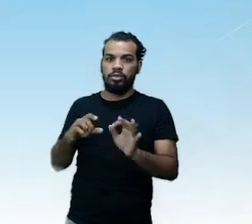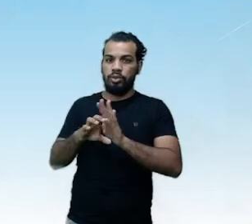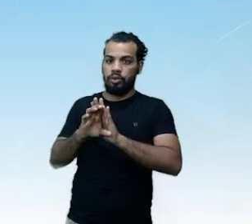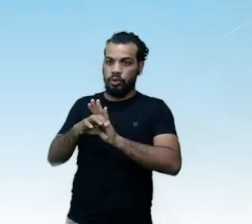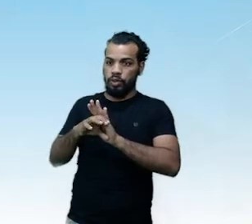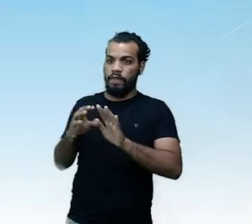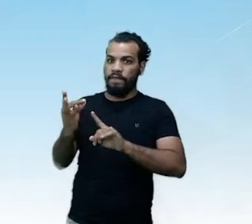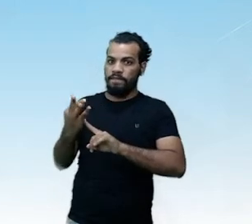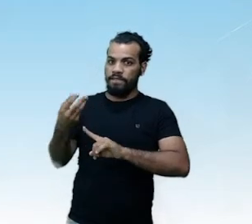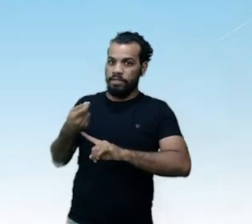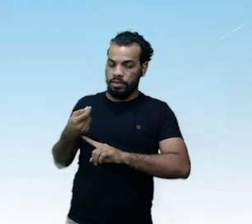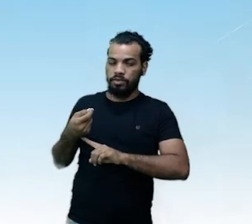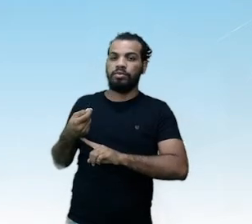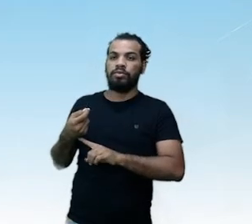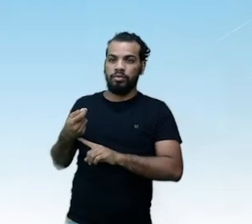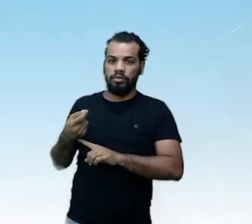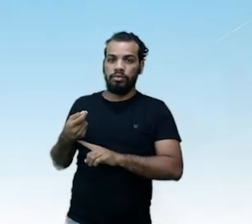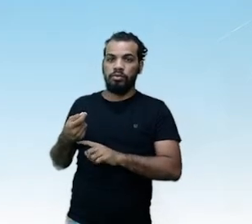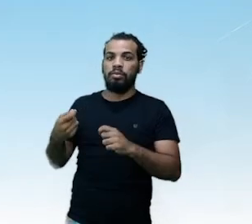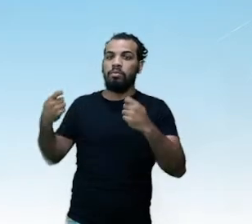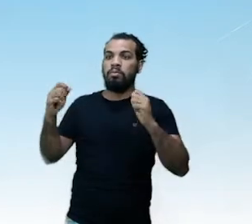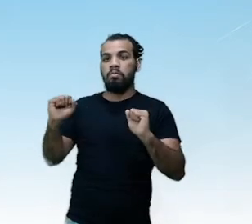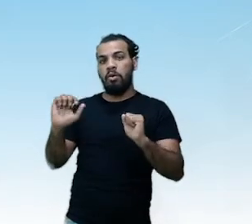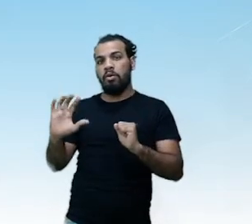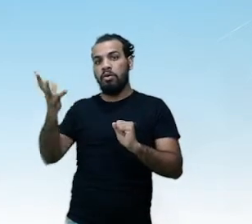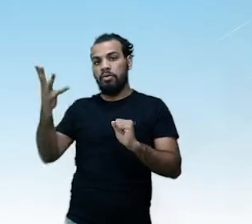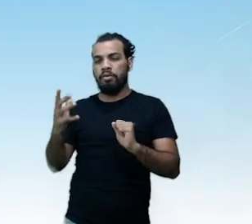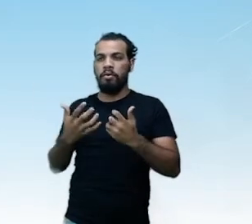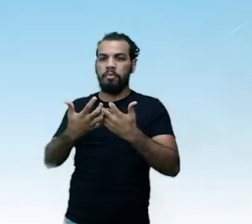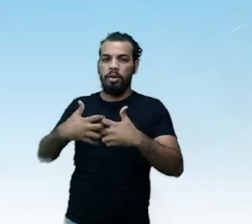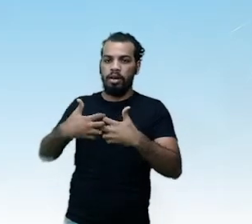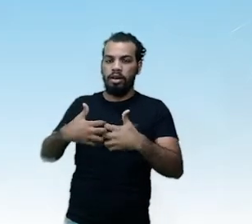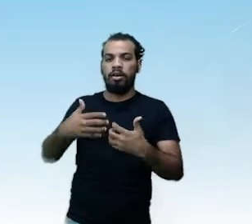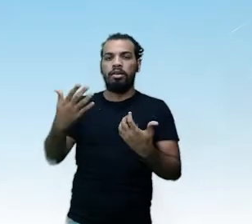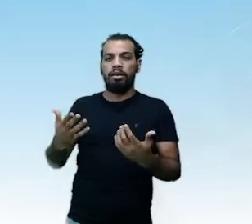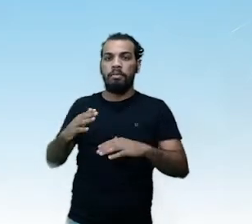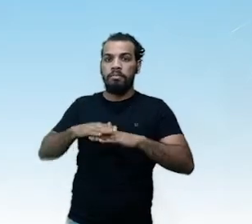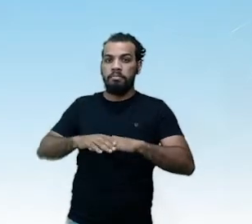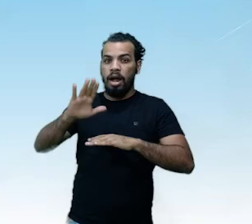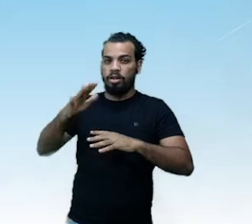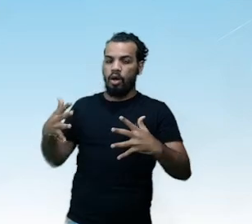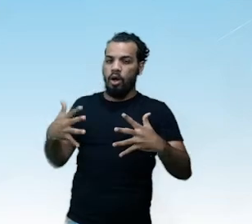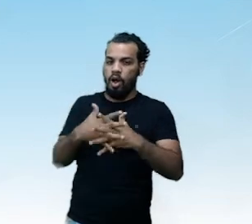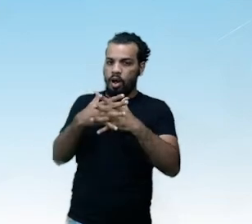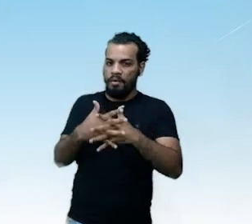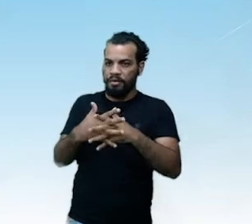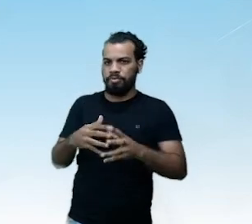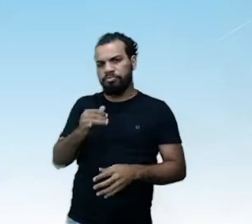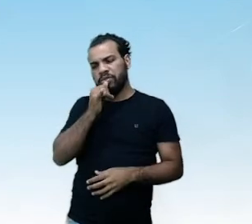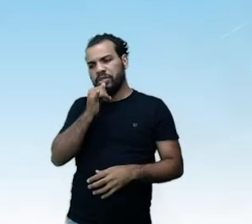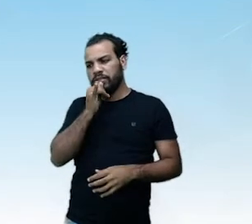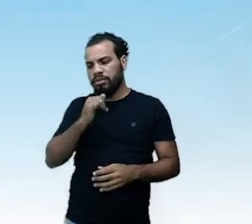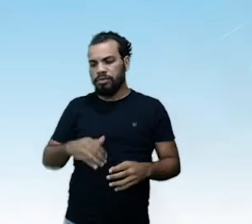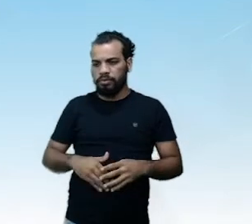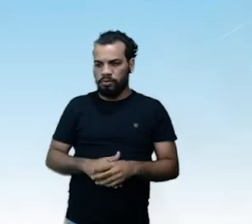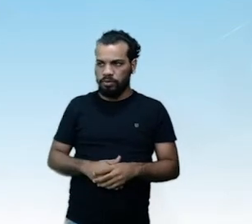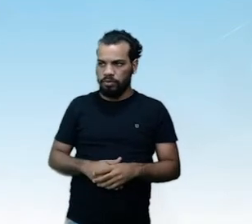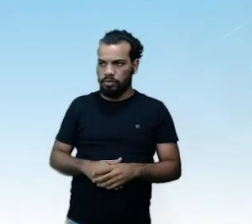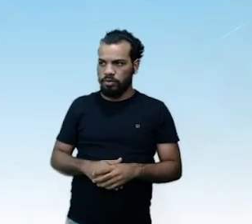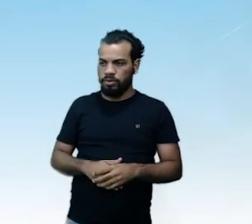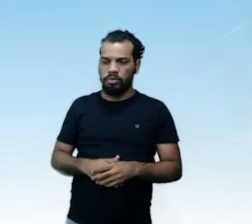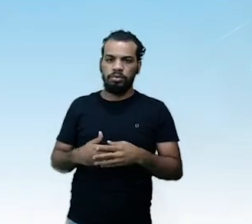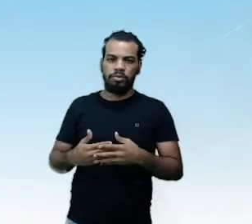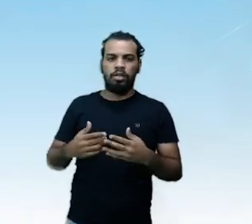conceitos físicos, eles podem gerar máquinas que são muito mais complexas. Por exemplo, motores